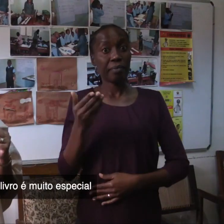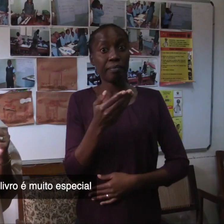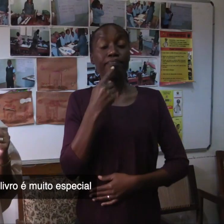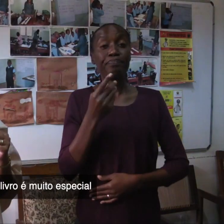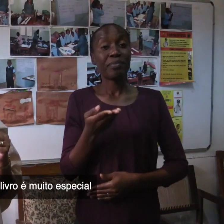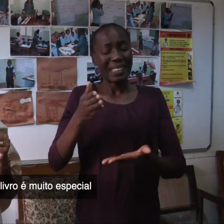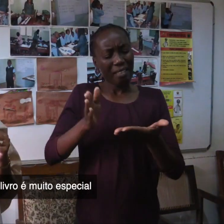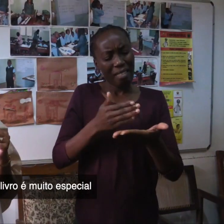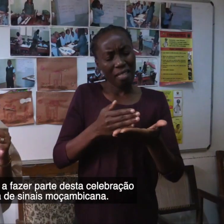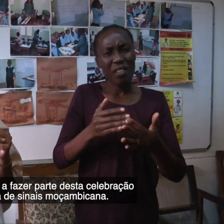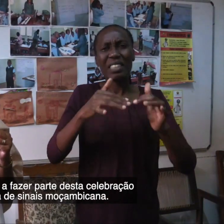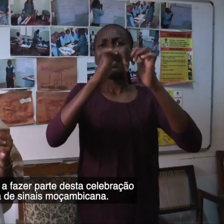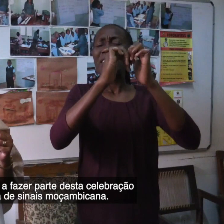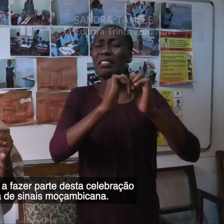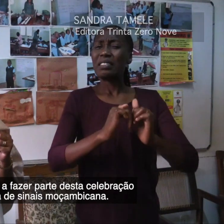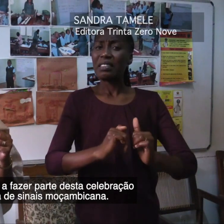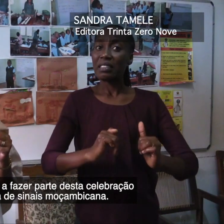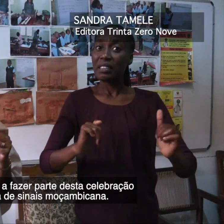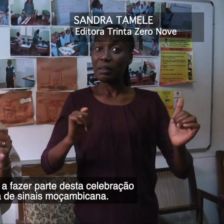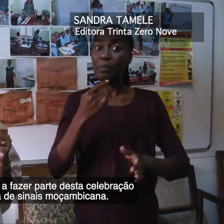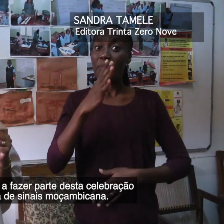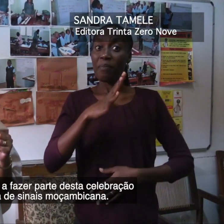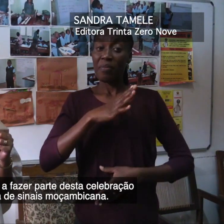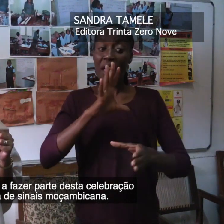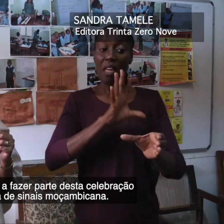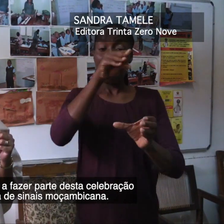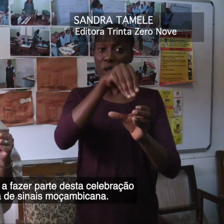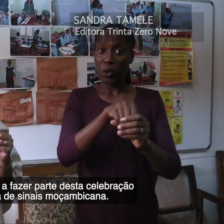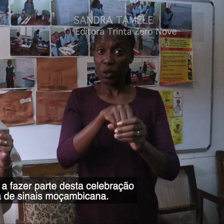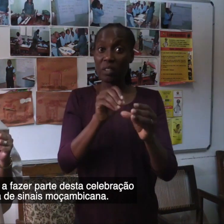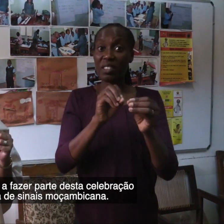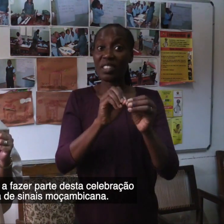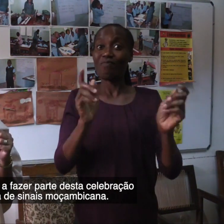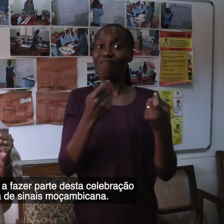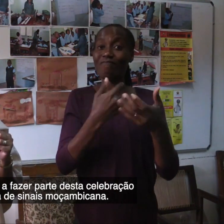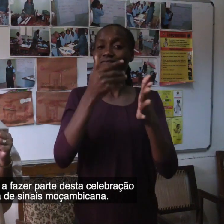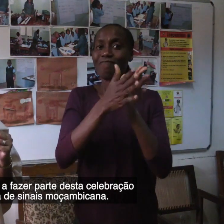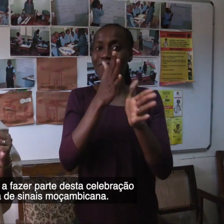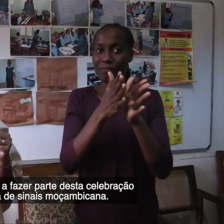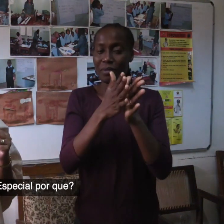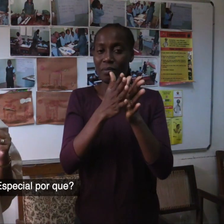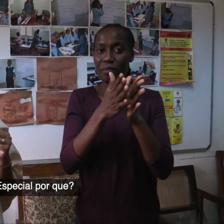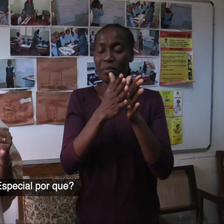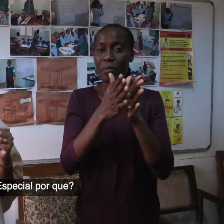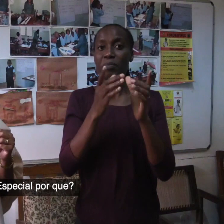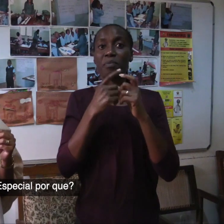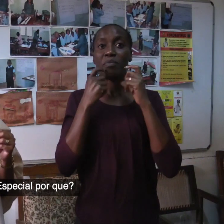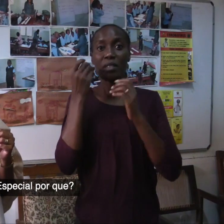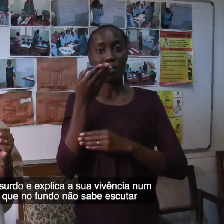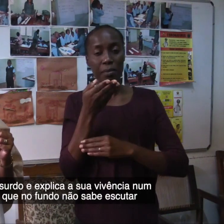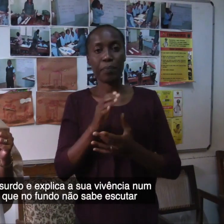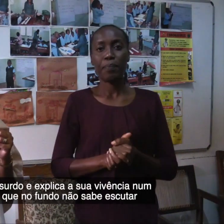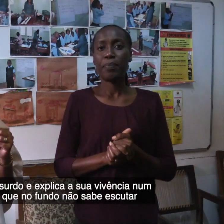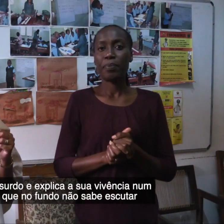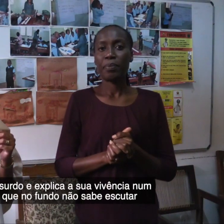Este livro é muito especial e por isso é que está a fazer parte desta celebração da Língua de Sinais Moçambicana hoje. Especial porque